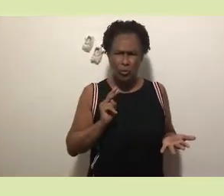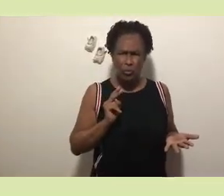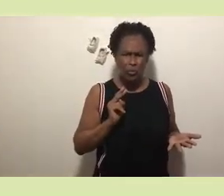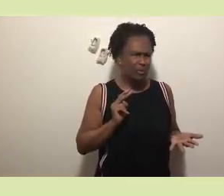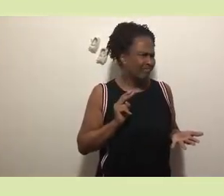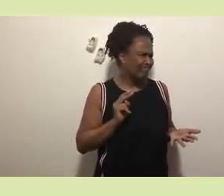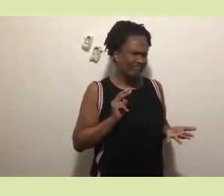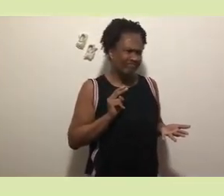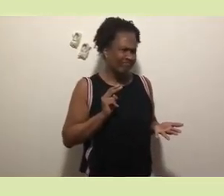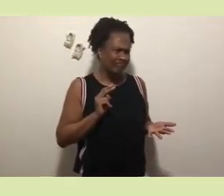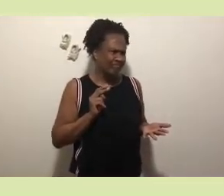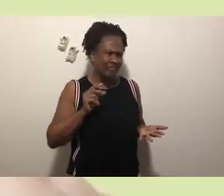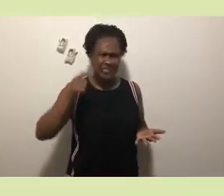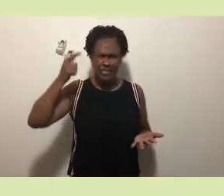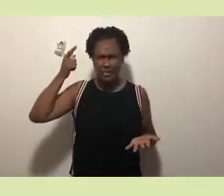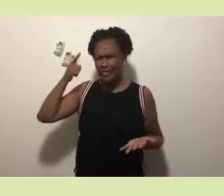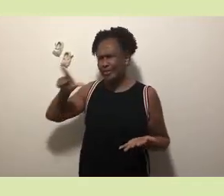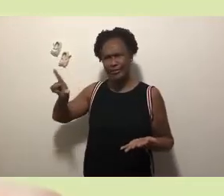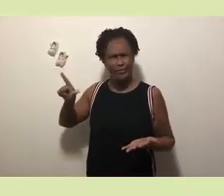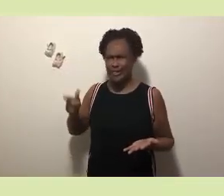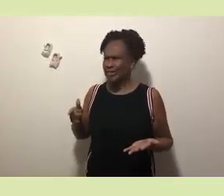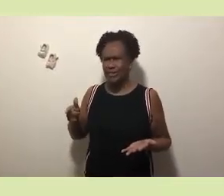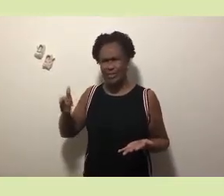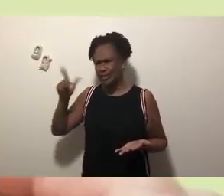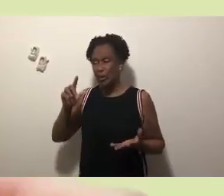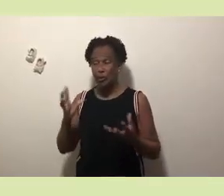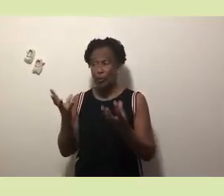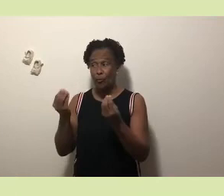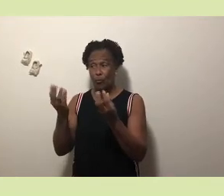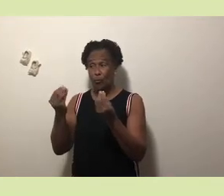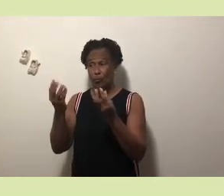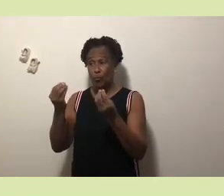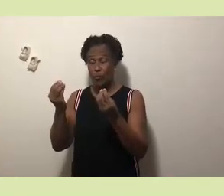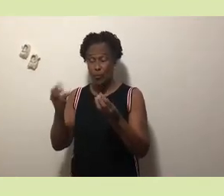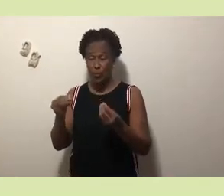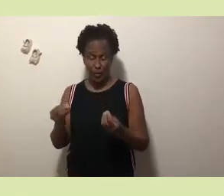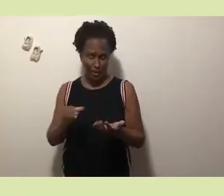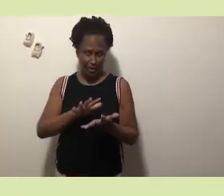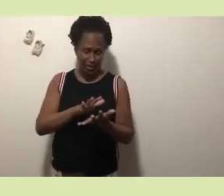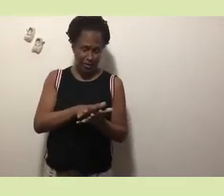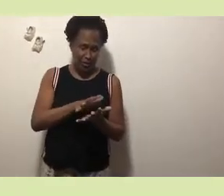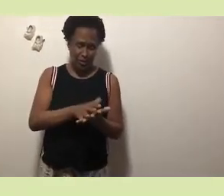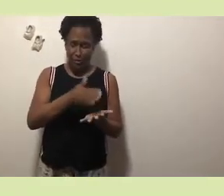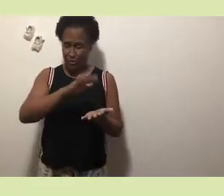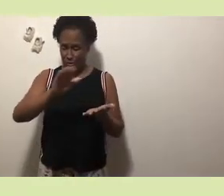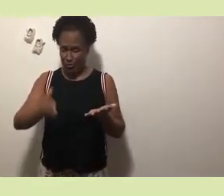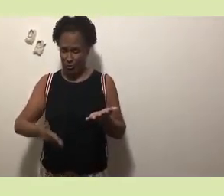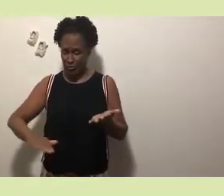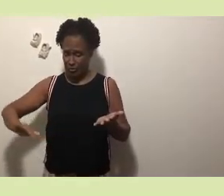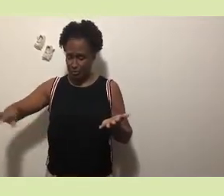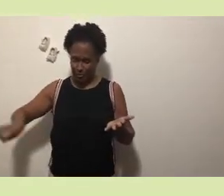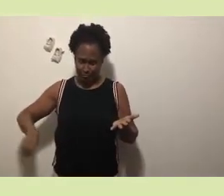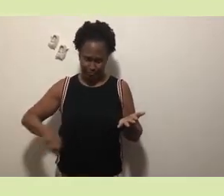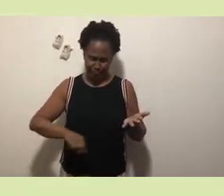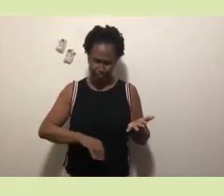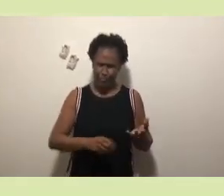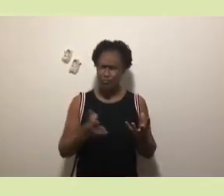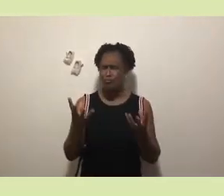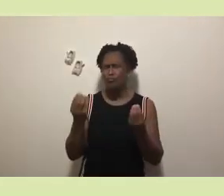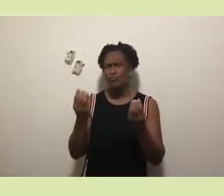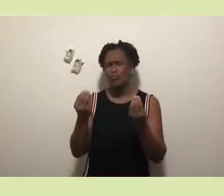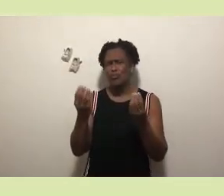"Nada vai mudar, filho. Tem milhões de estrelas nessas intermináveis praias", repetiu o